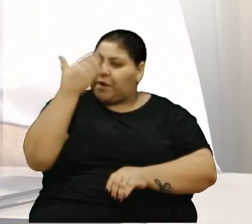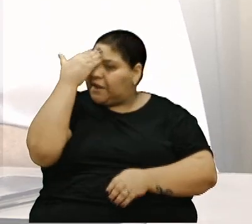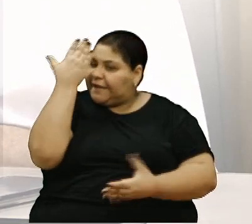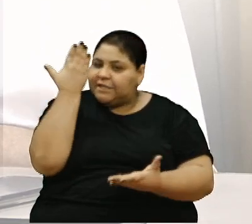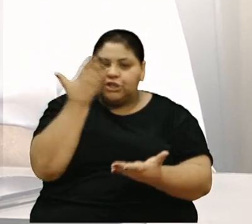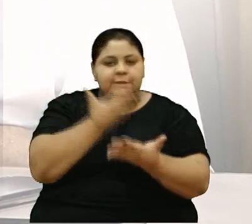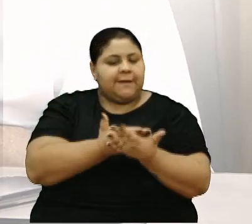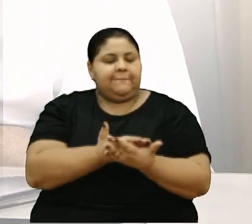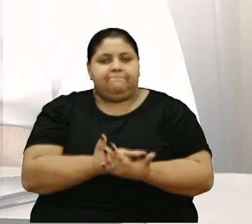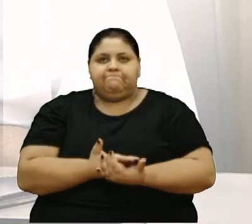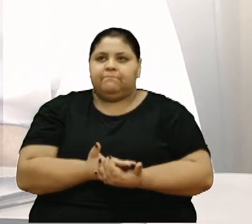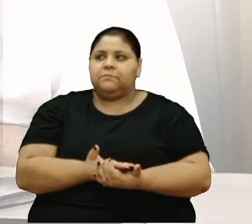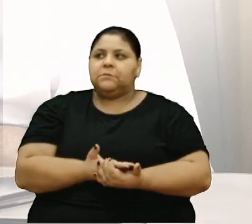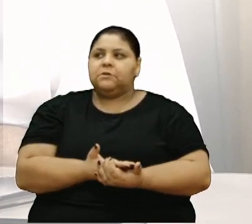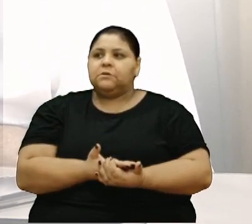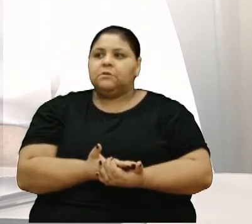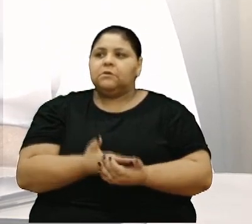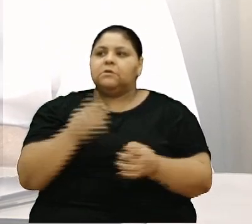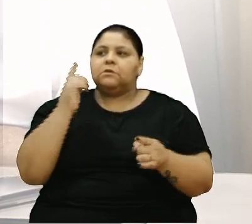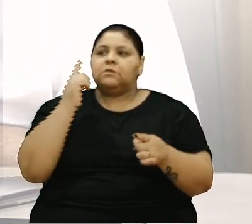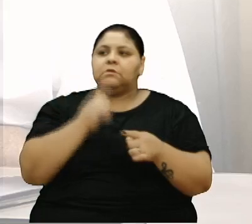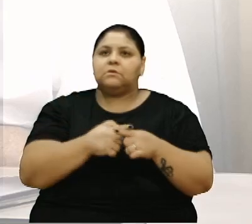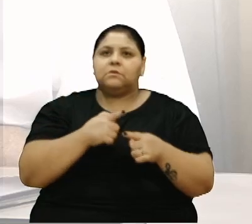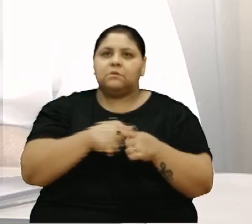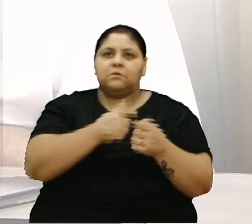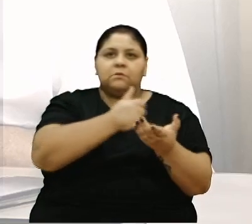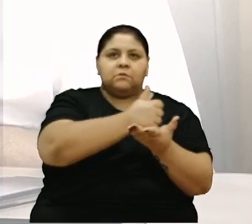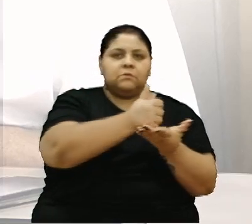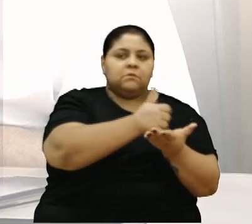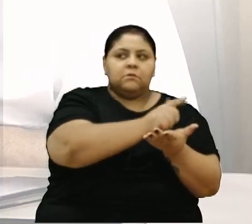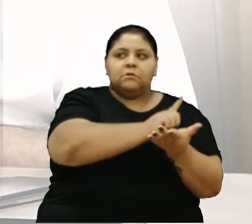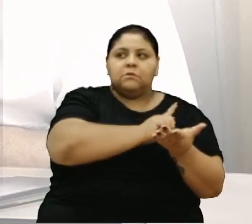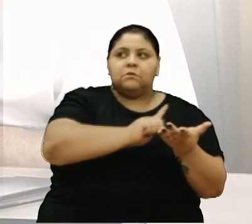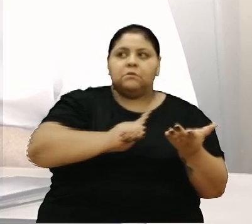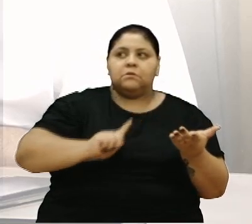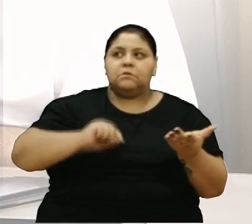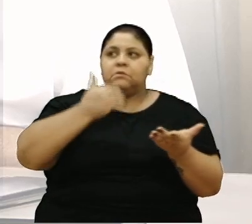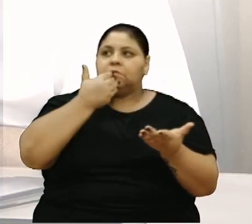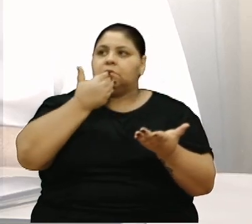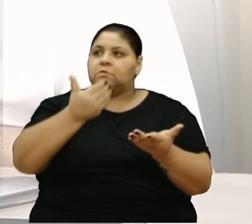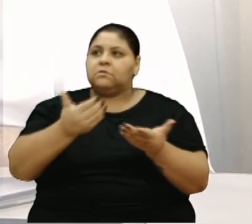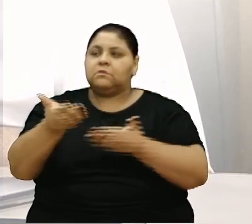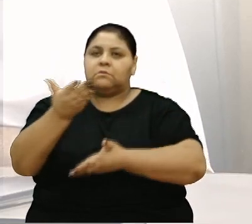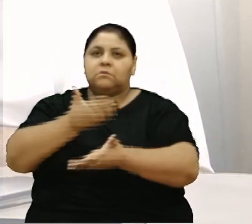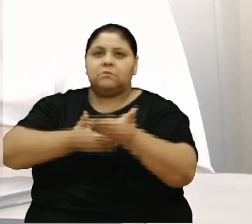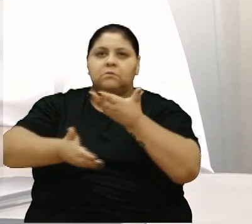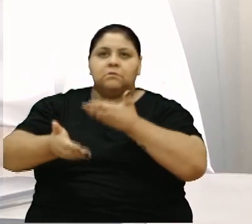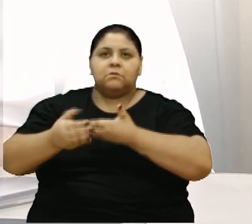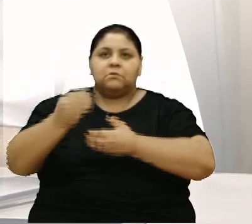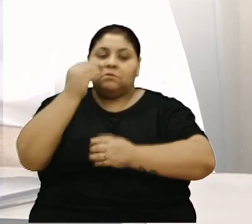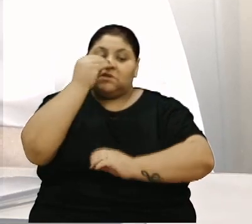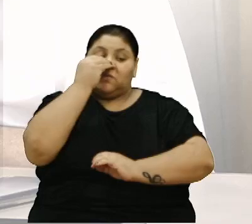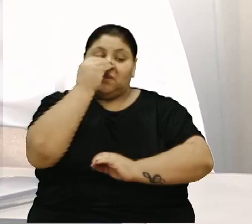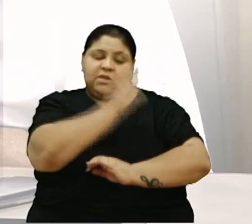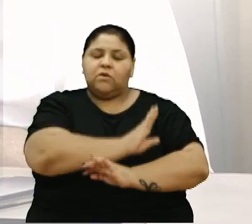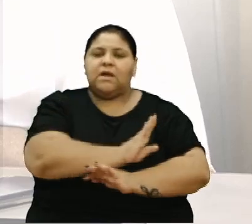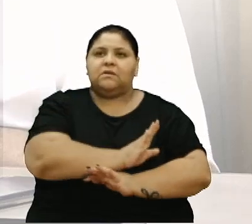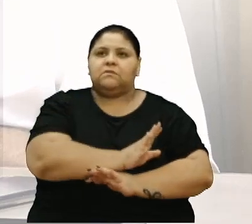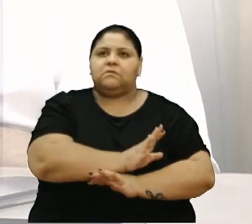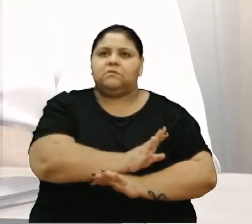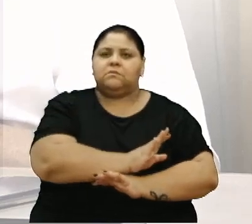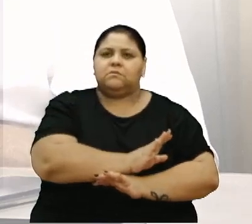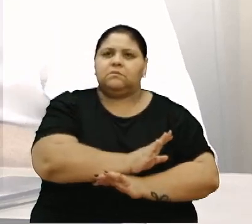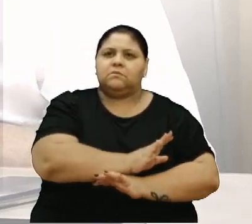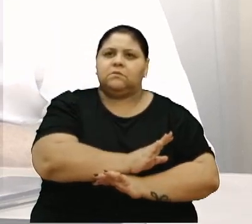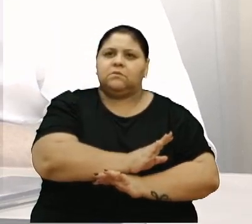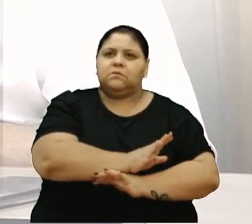vereador, que porque a gente não é da base do governo, que os nossos pedidos não são atendidos, são botados lá por última, lá